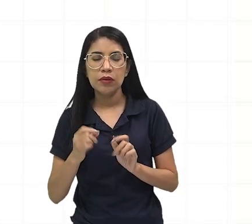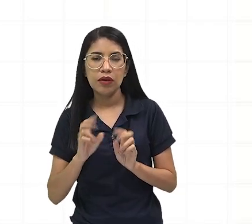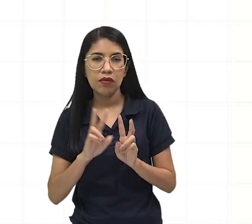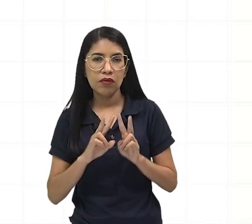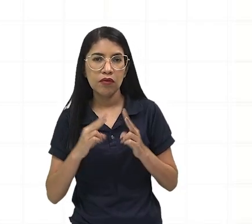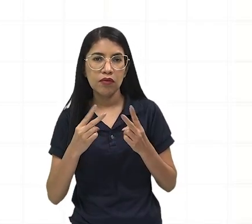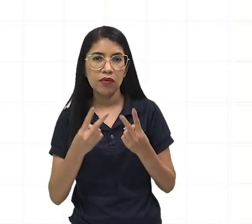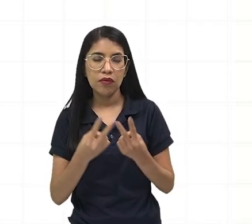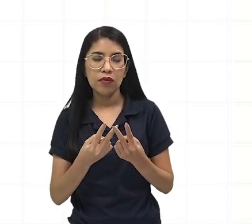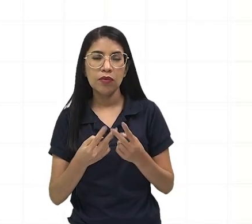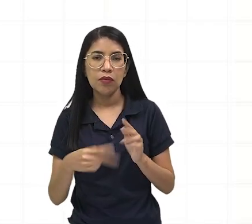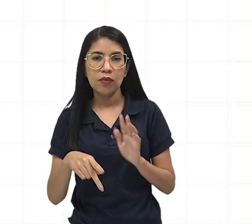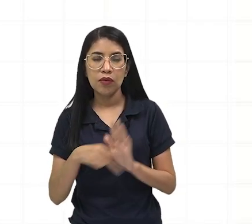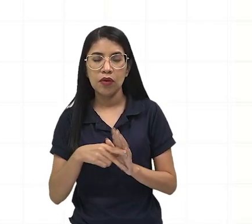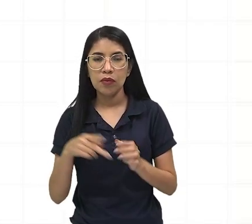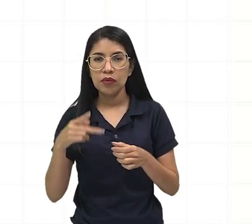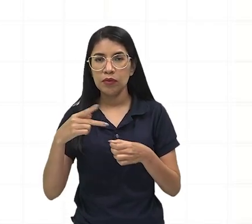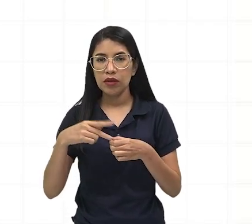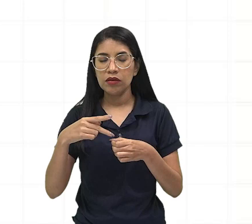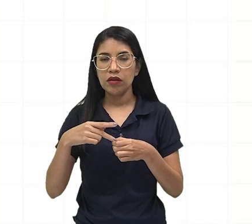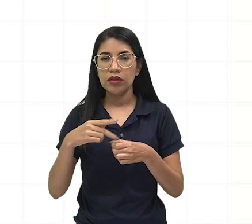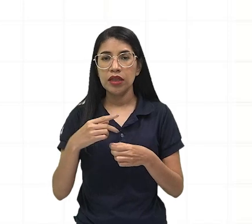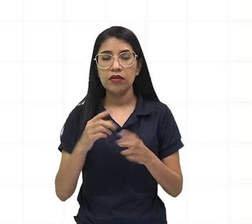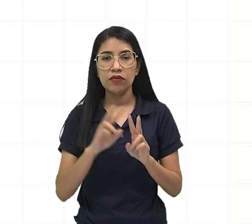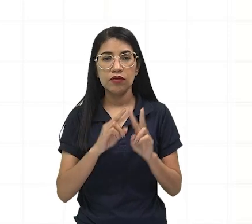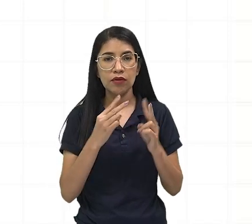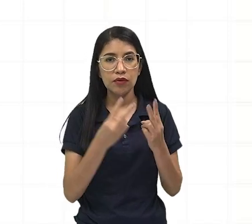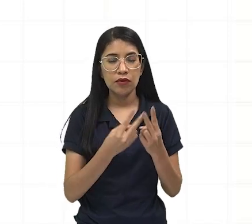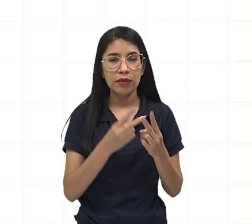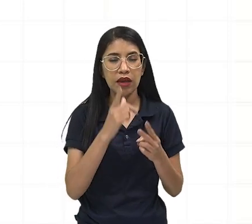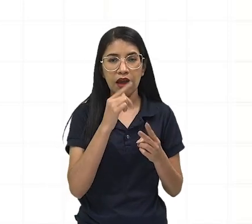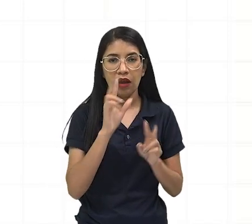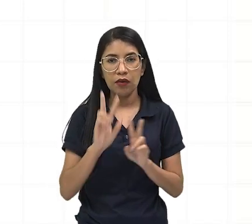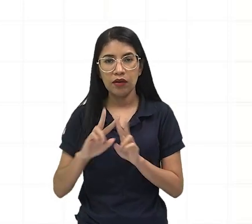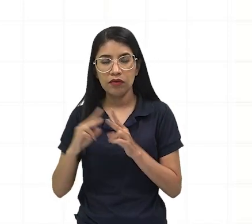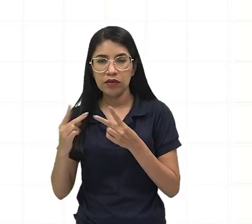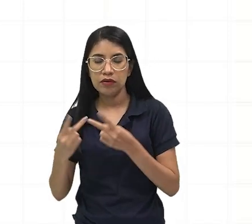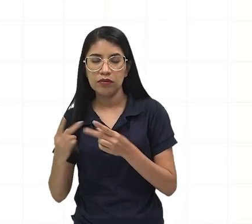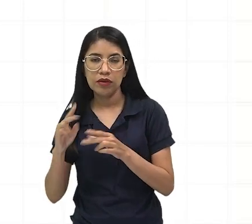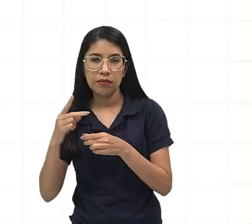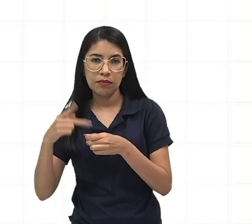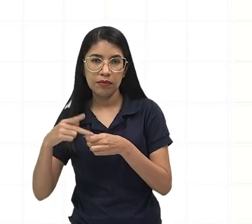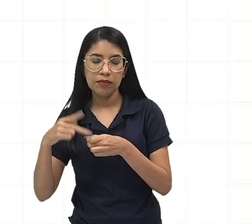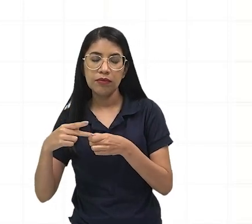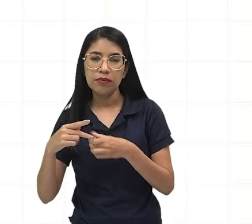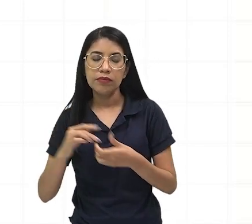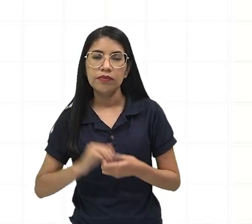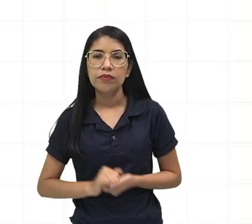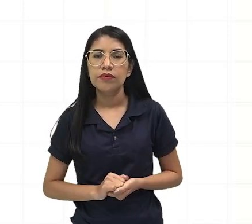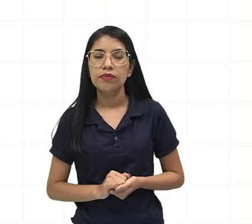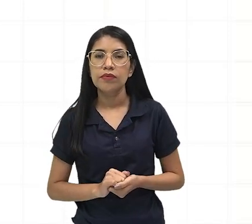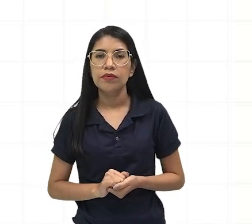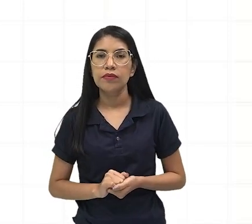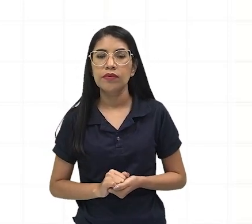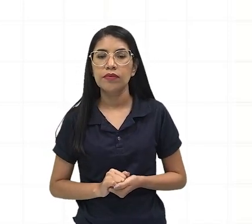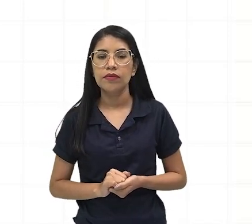do petróleo. Então temos 2 volumes, né? Então temos já